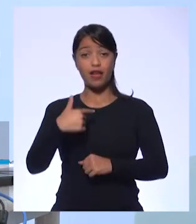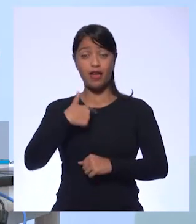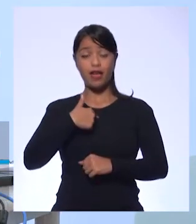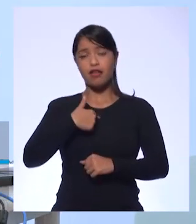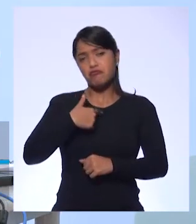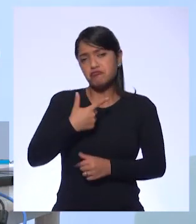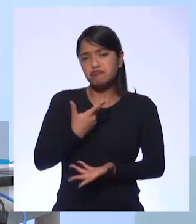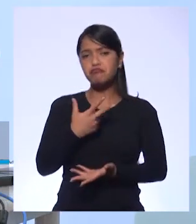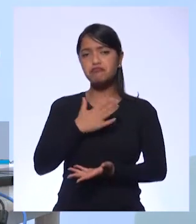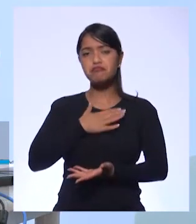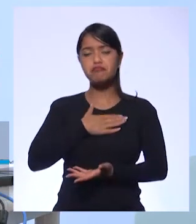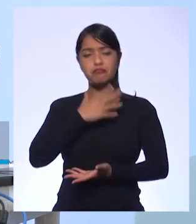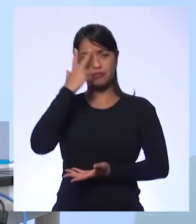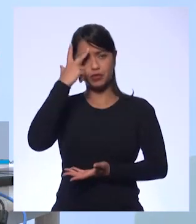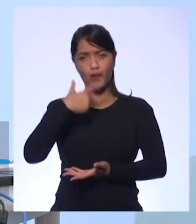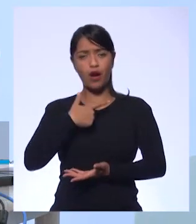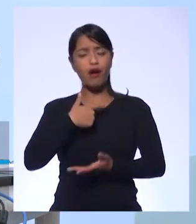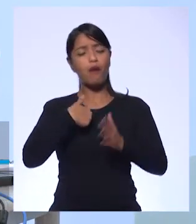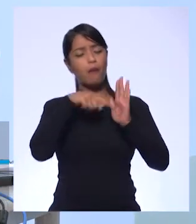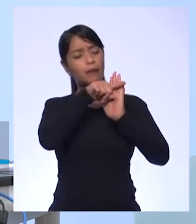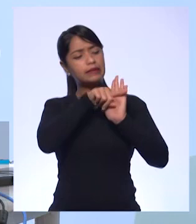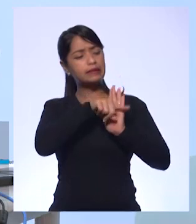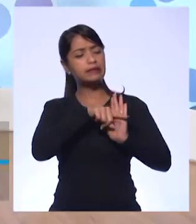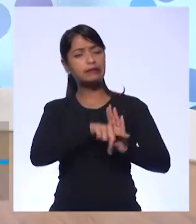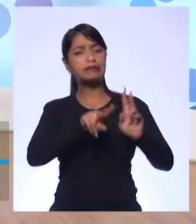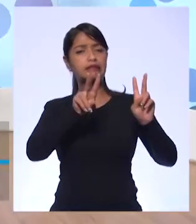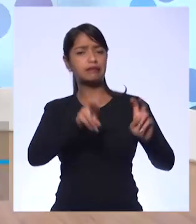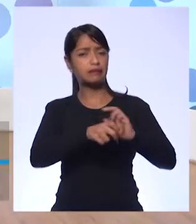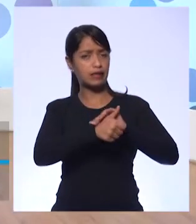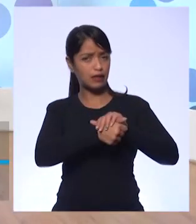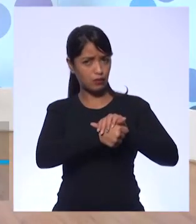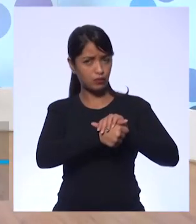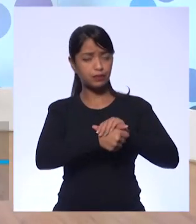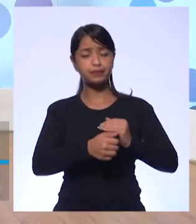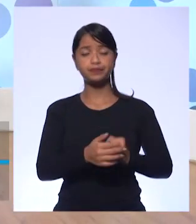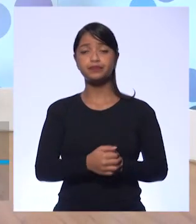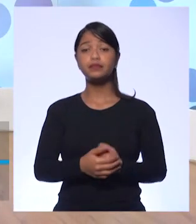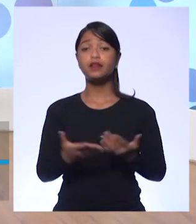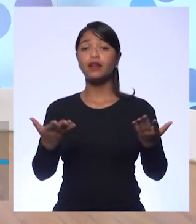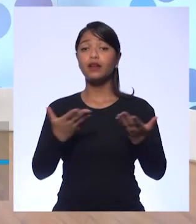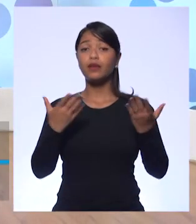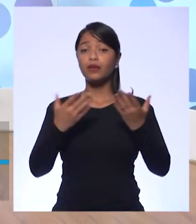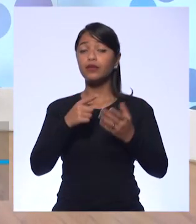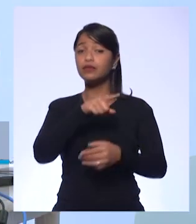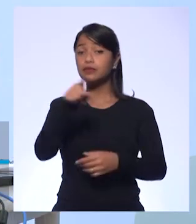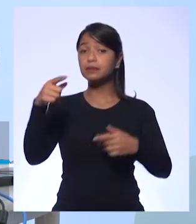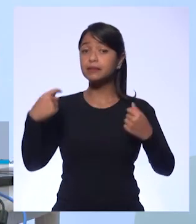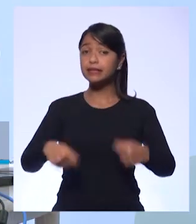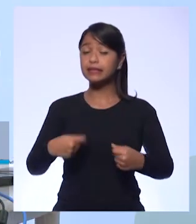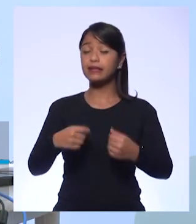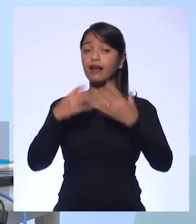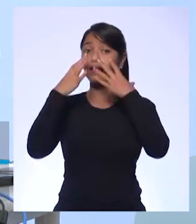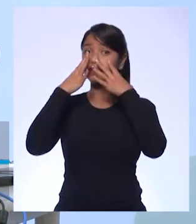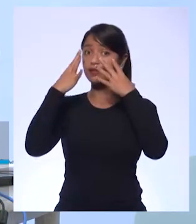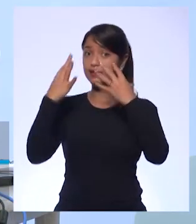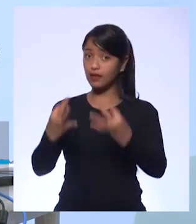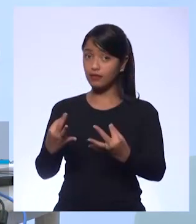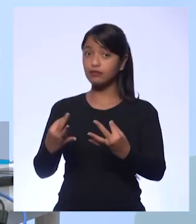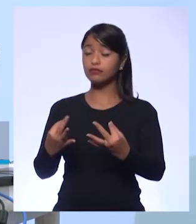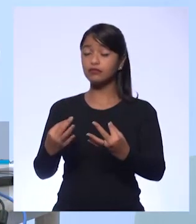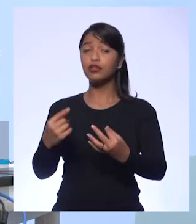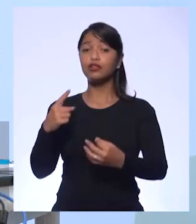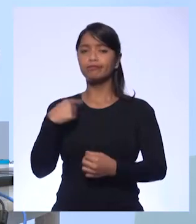eu fiz uma pesquisa também sobre as tartarugas de modo geral, né? Então, vamos prestar atenção na hora de responder, porque a Pro está vendo que vocês